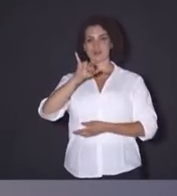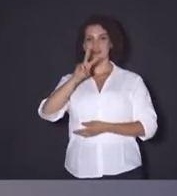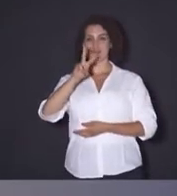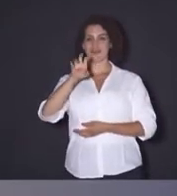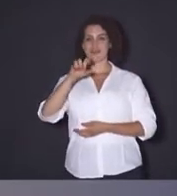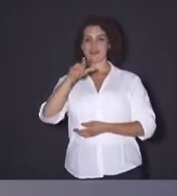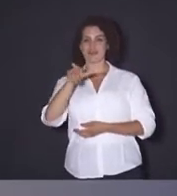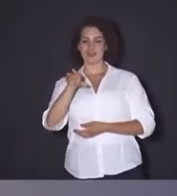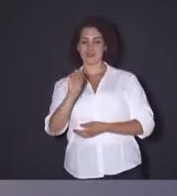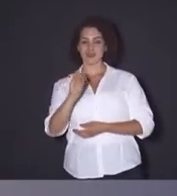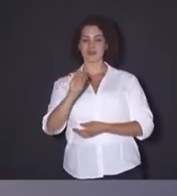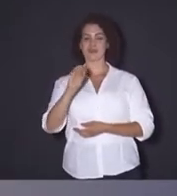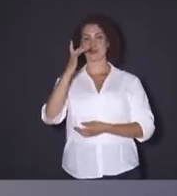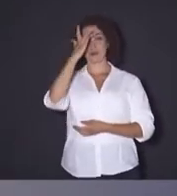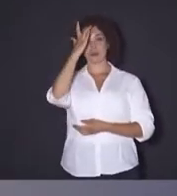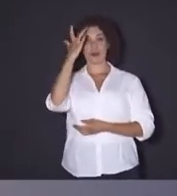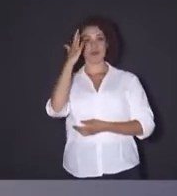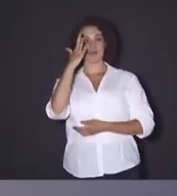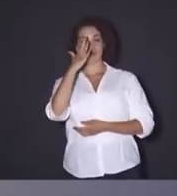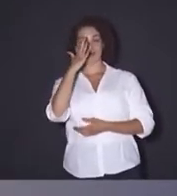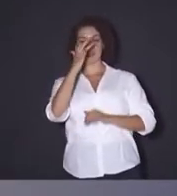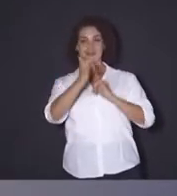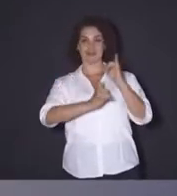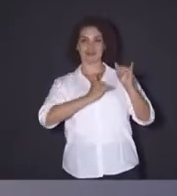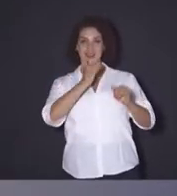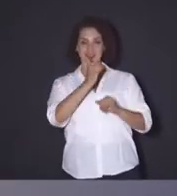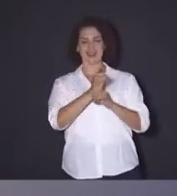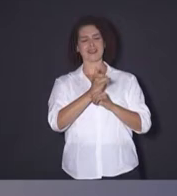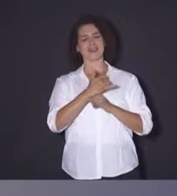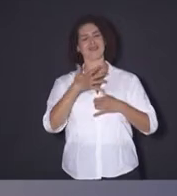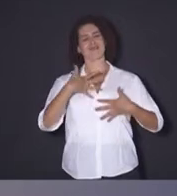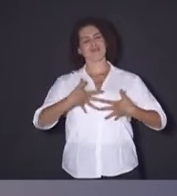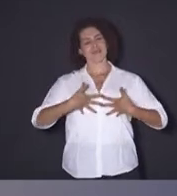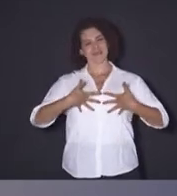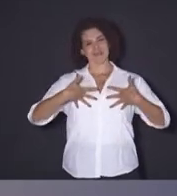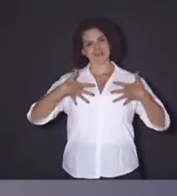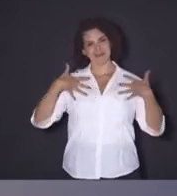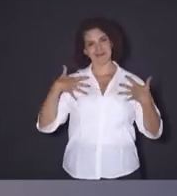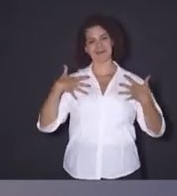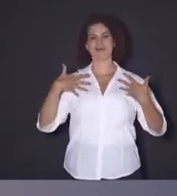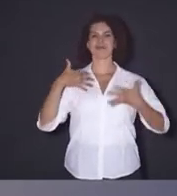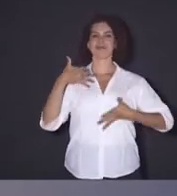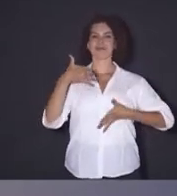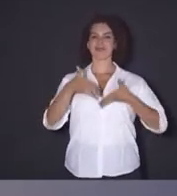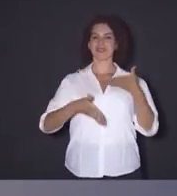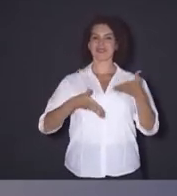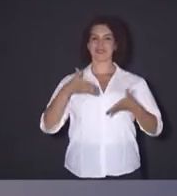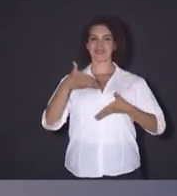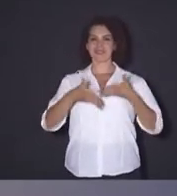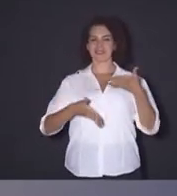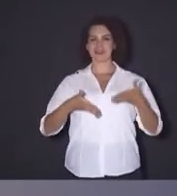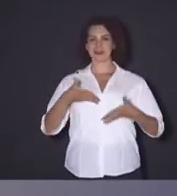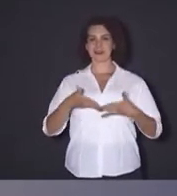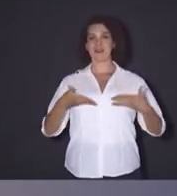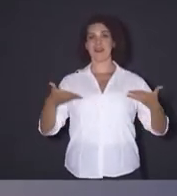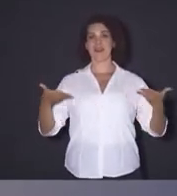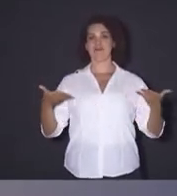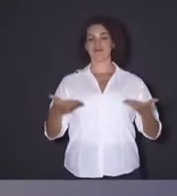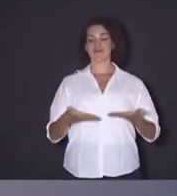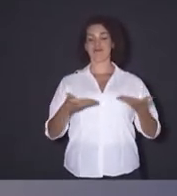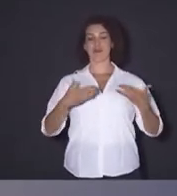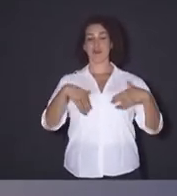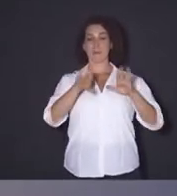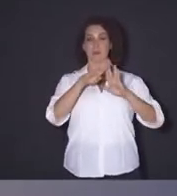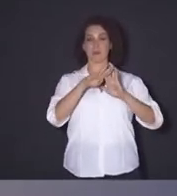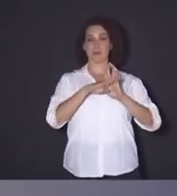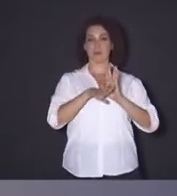as pessoas que estão assistindo a gente pela internet. É um prazer participar desse programa de formação